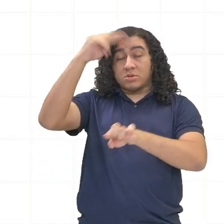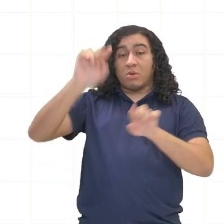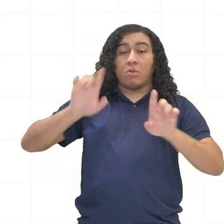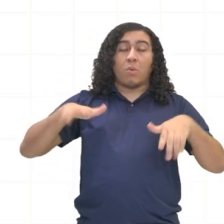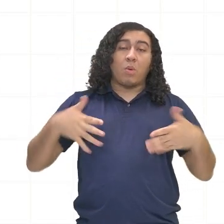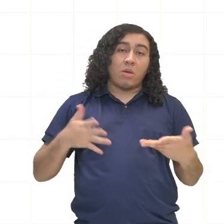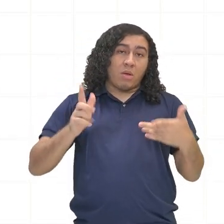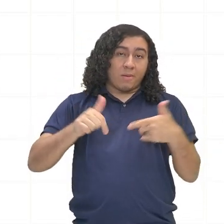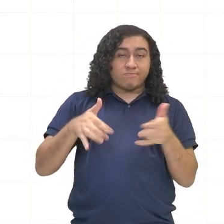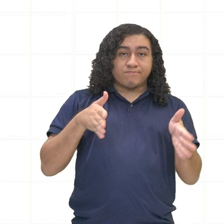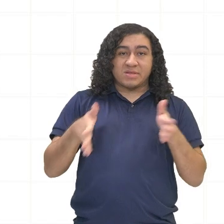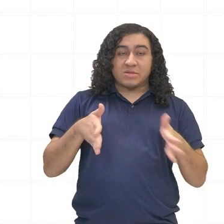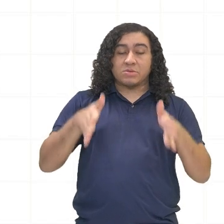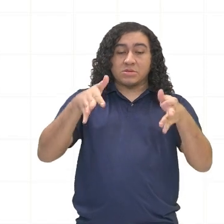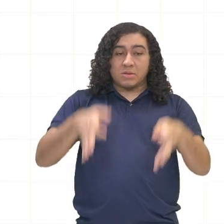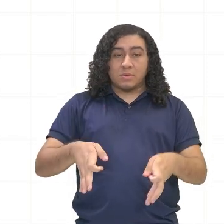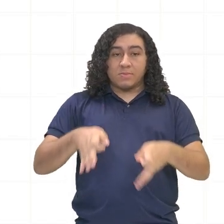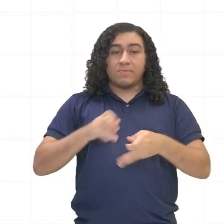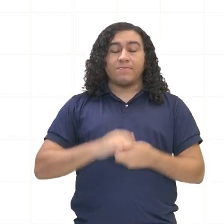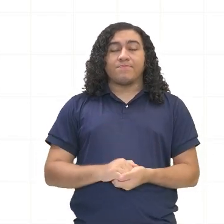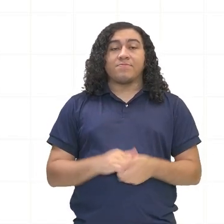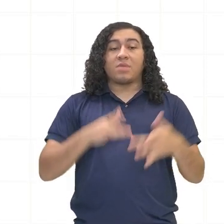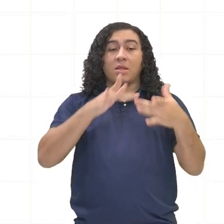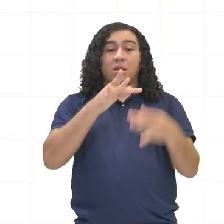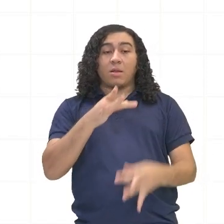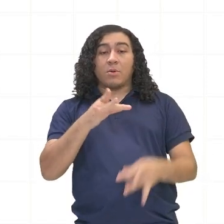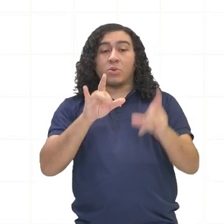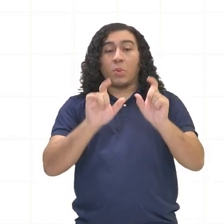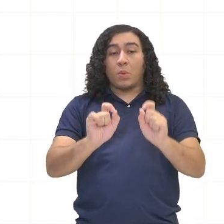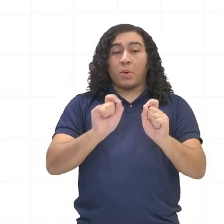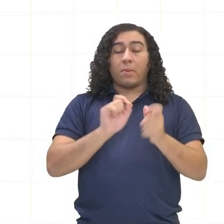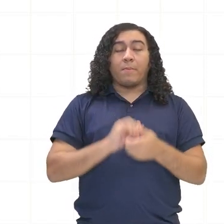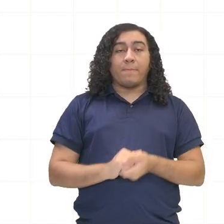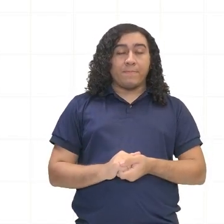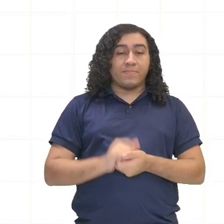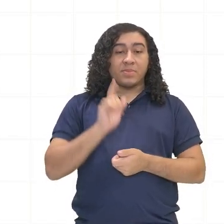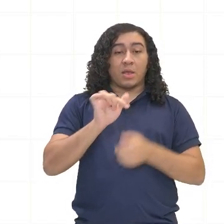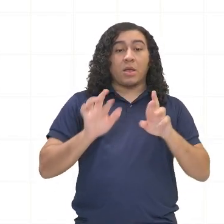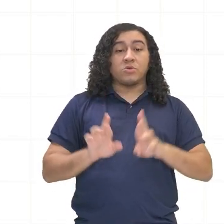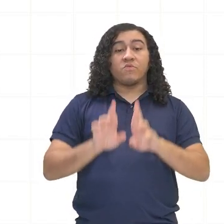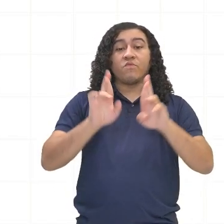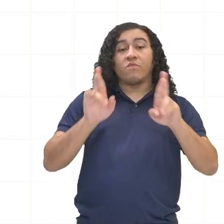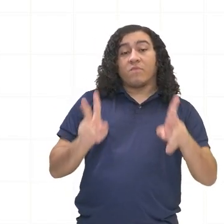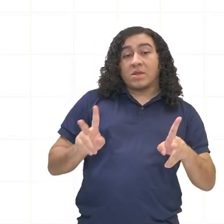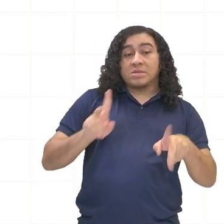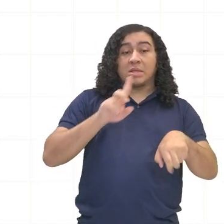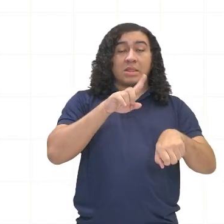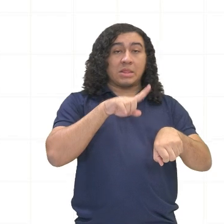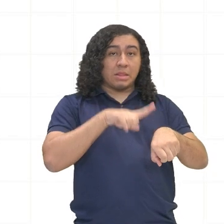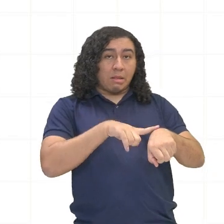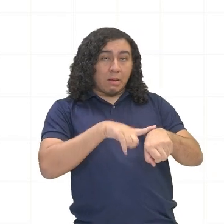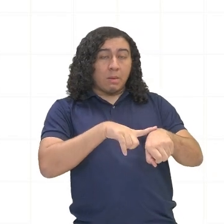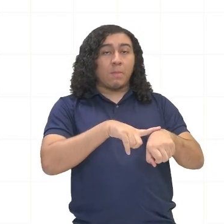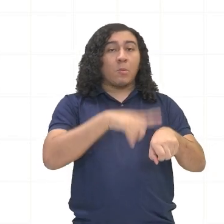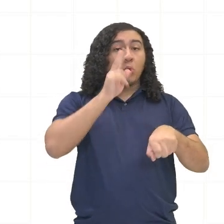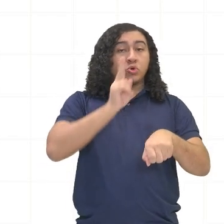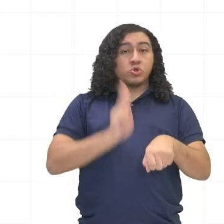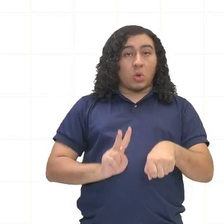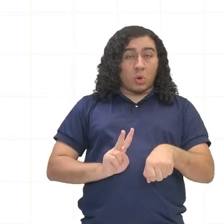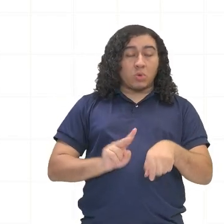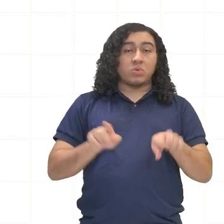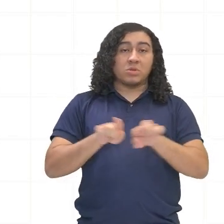das cronologias. E o nosso detalhamento é diferença entre tempo histórico e